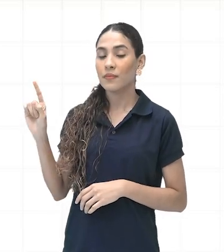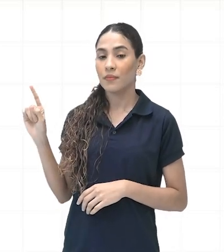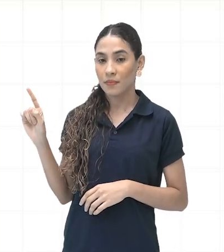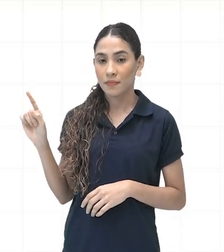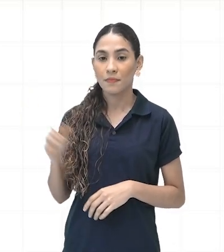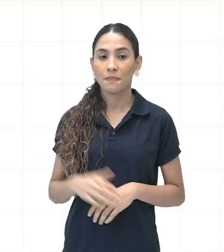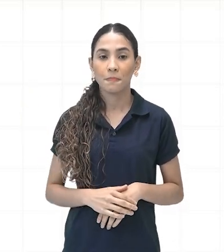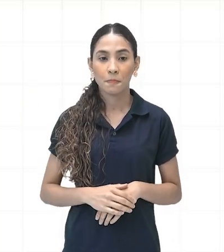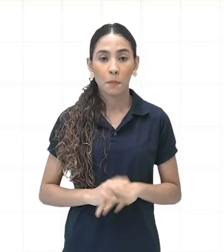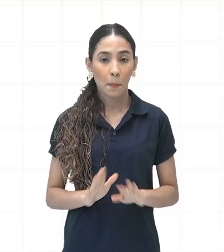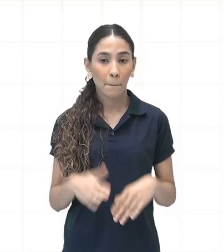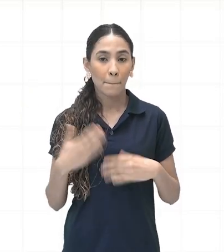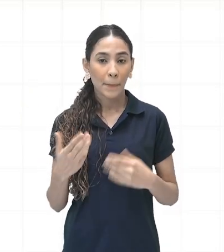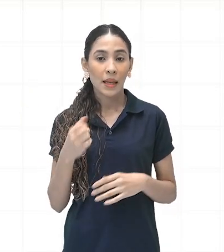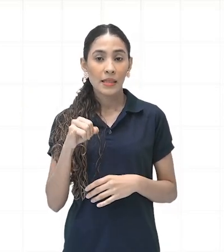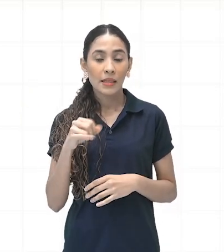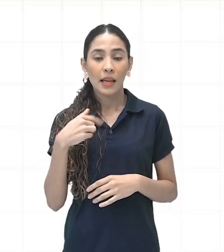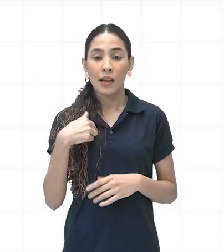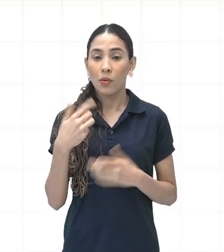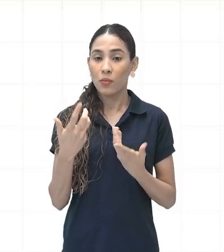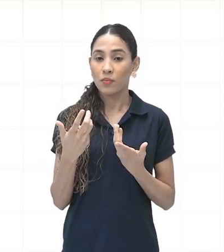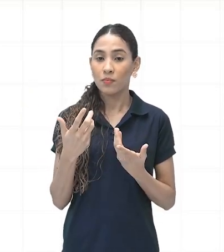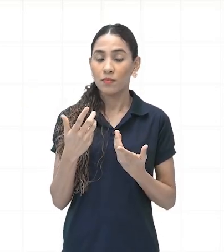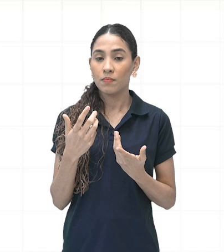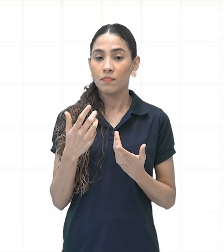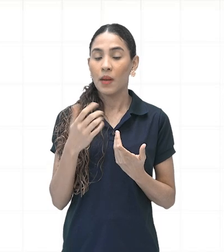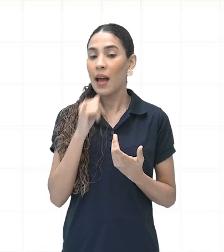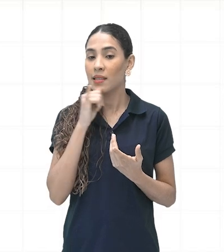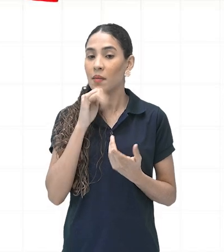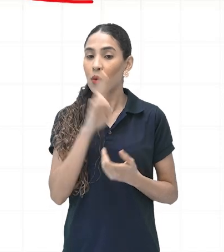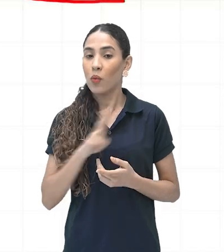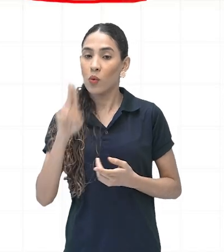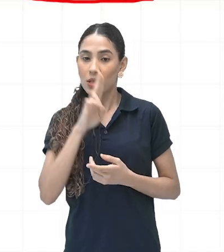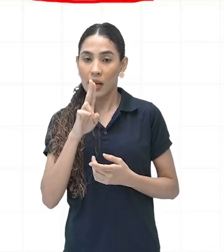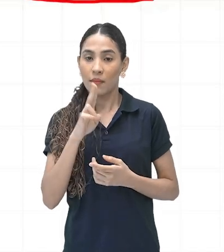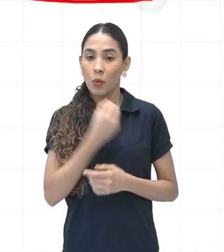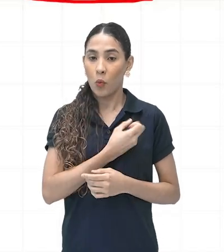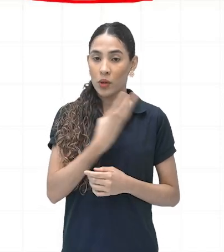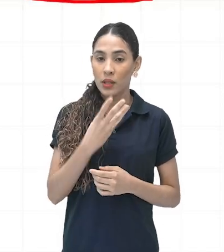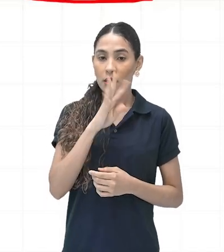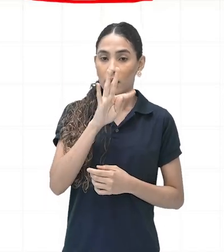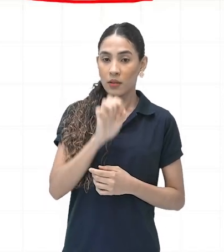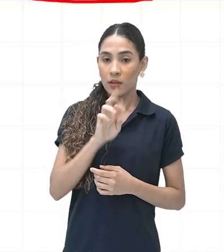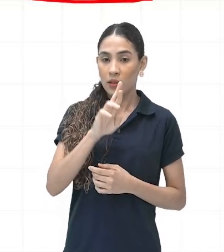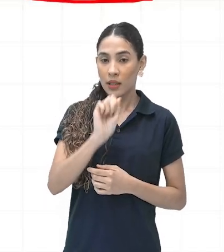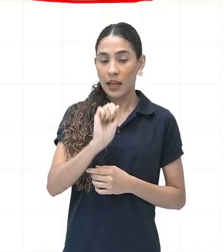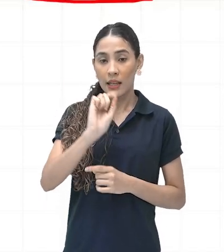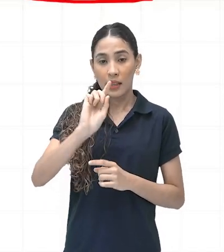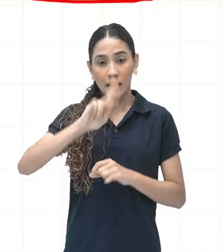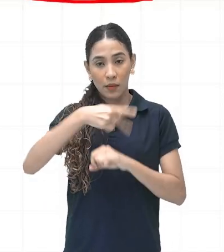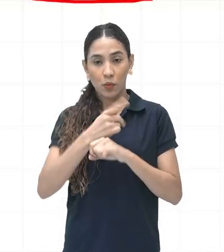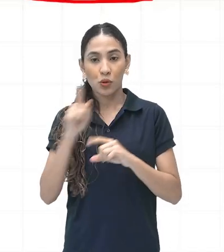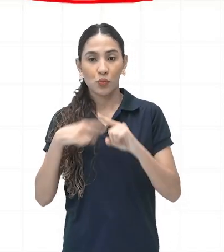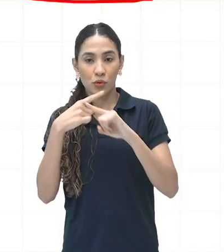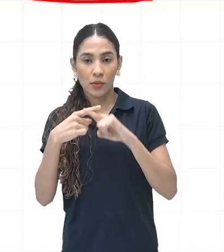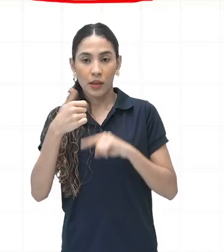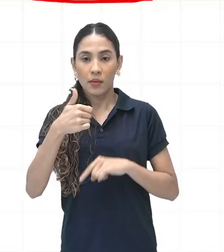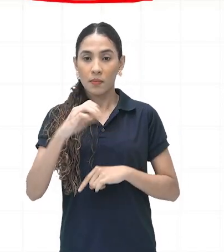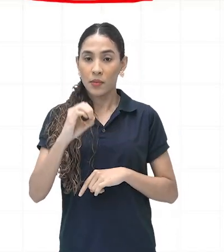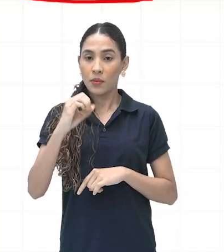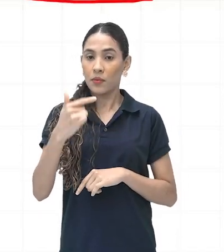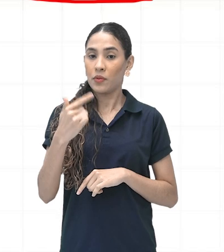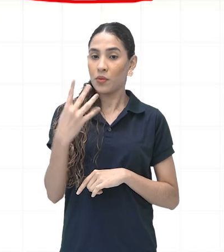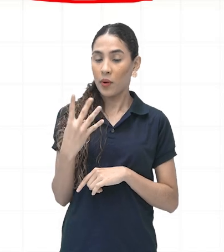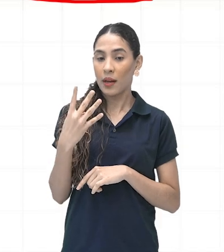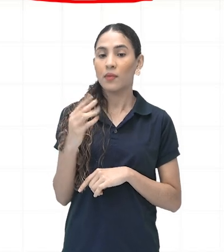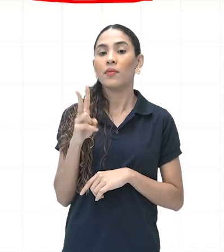1024. Né? Então, se eu pegar a quantidade de terabyte e multiplicar por